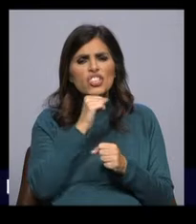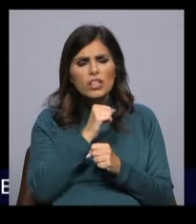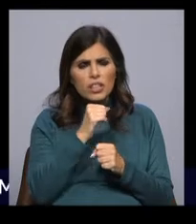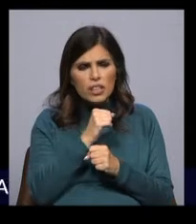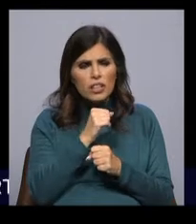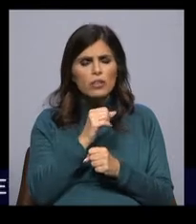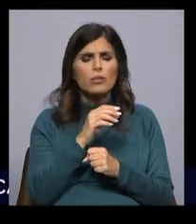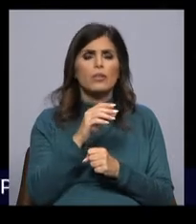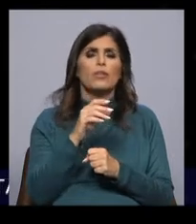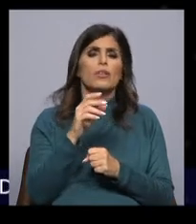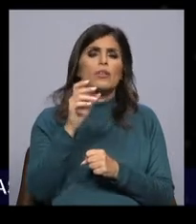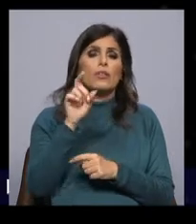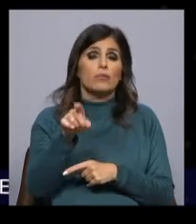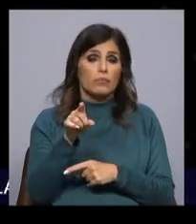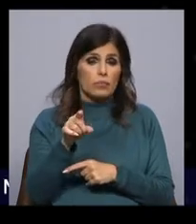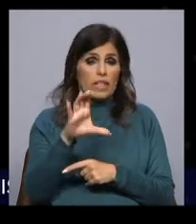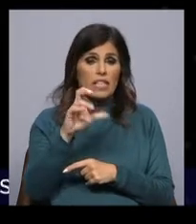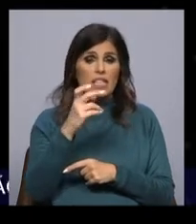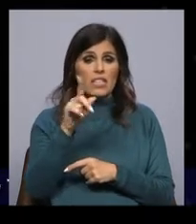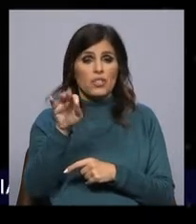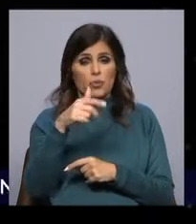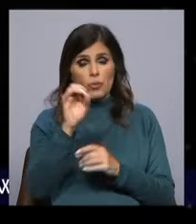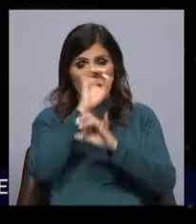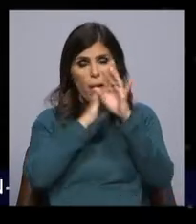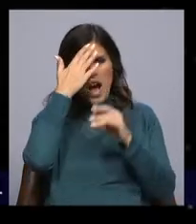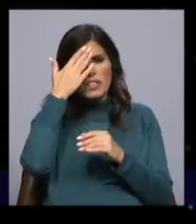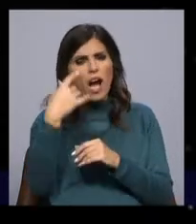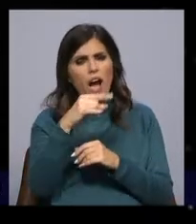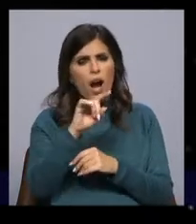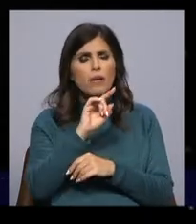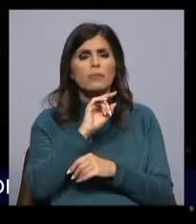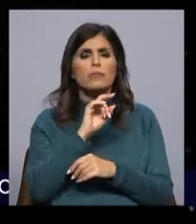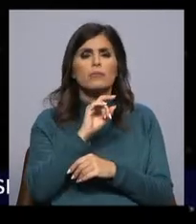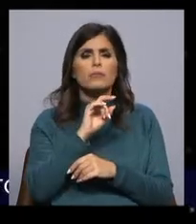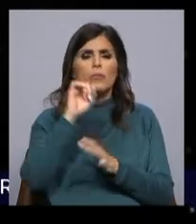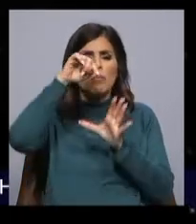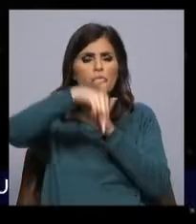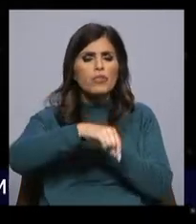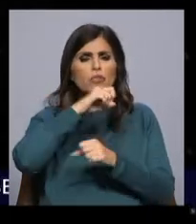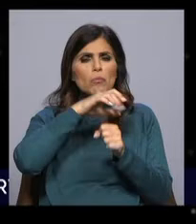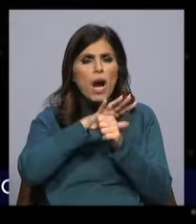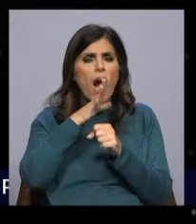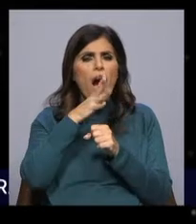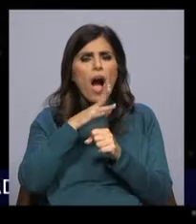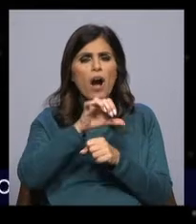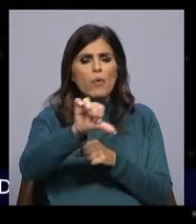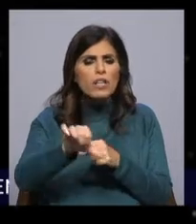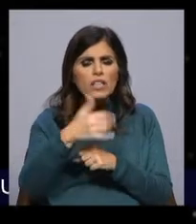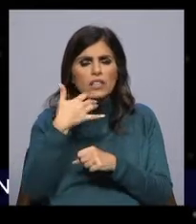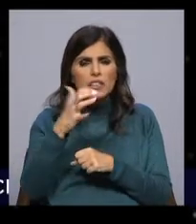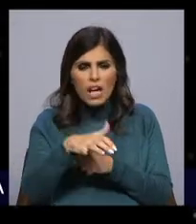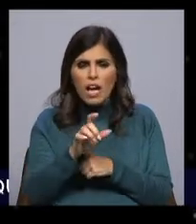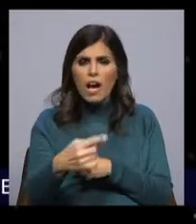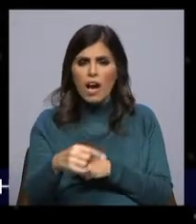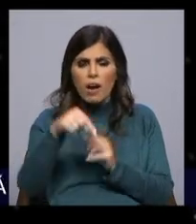Ganimedes e Calisto, onde se pensa que existem poderosos, profundos oceanos de água líquida salgada